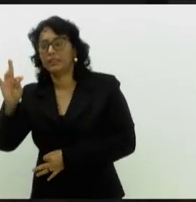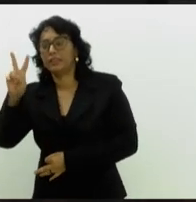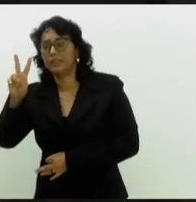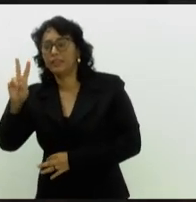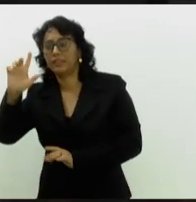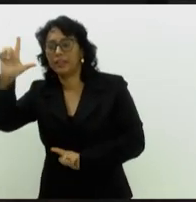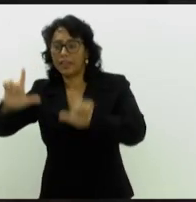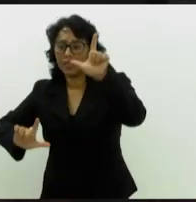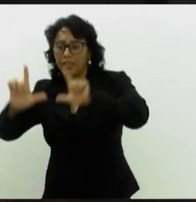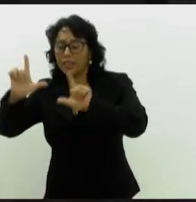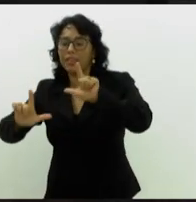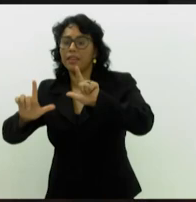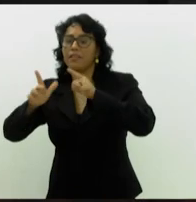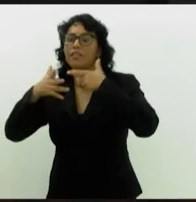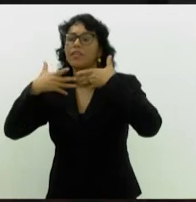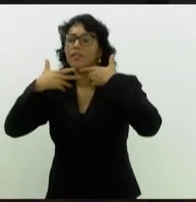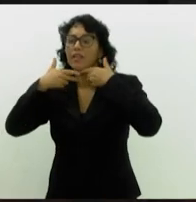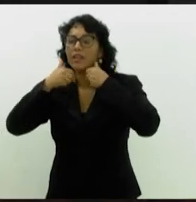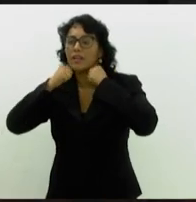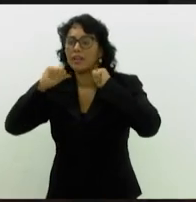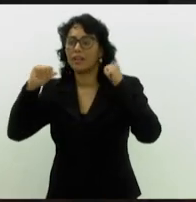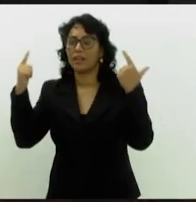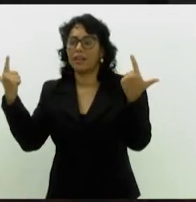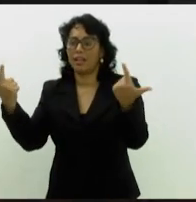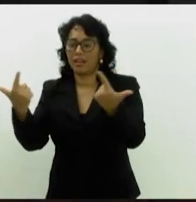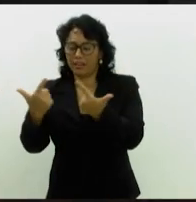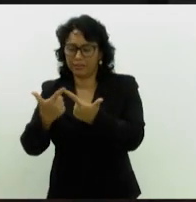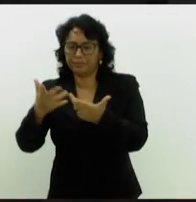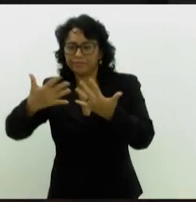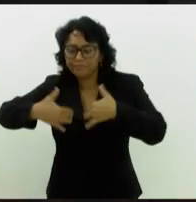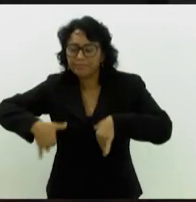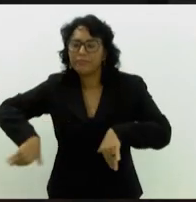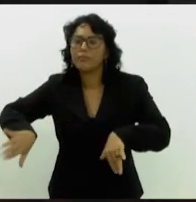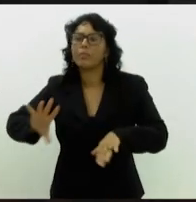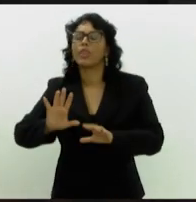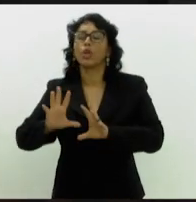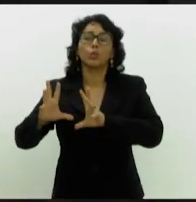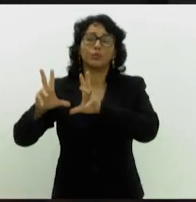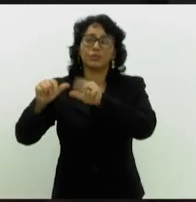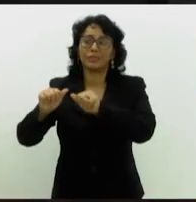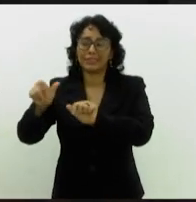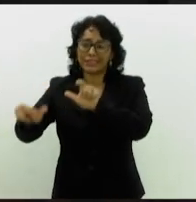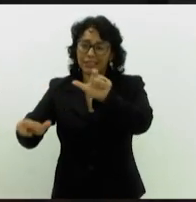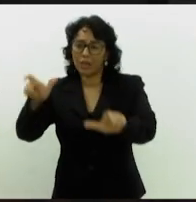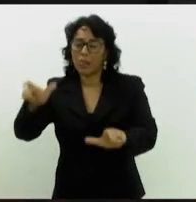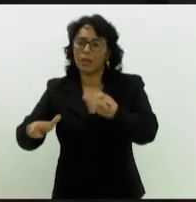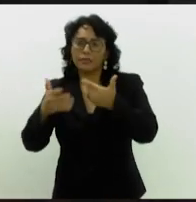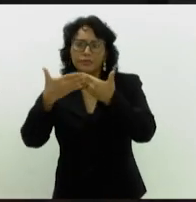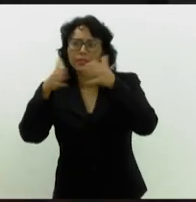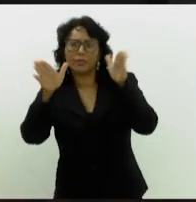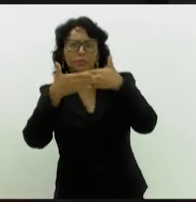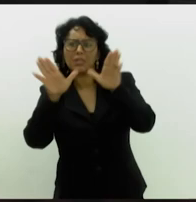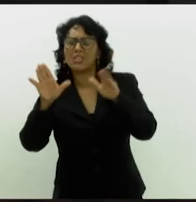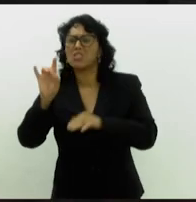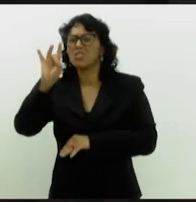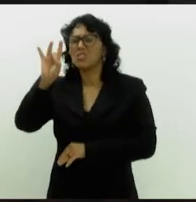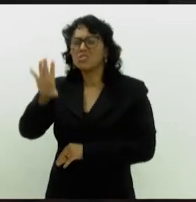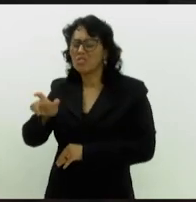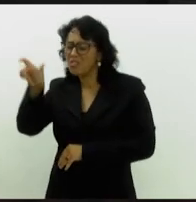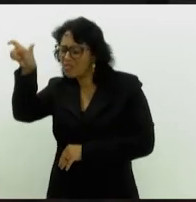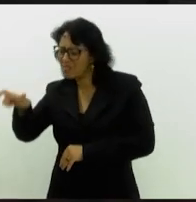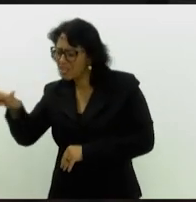Itinerante eh dessa feita no estado do Rio de Janeiro eh não aberto só para as deputadas